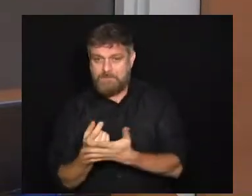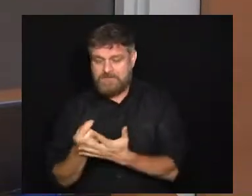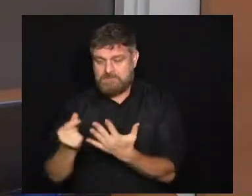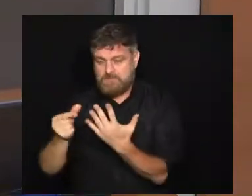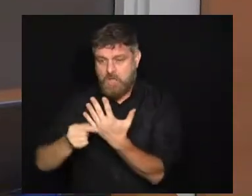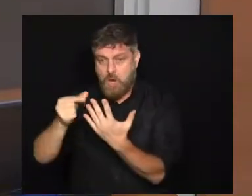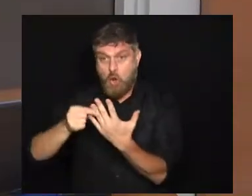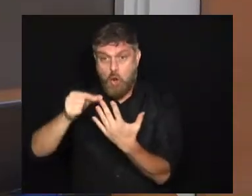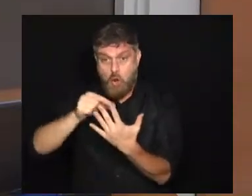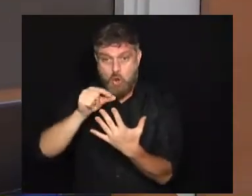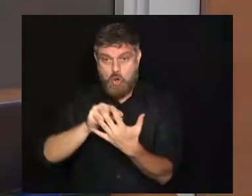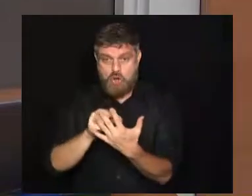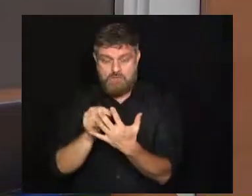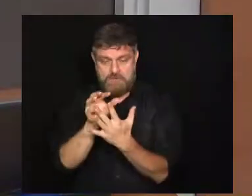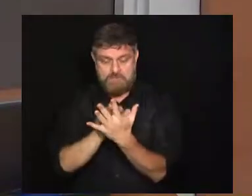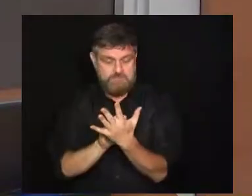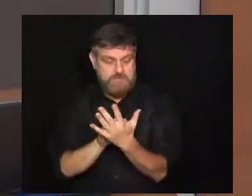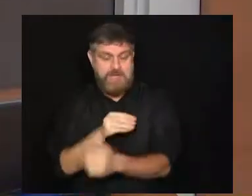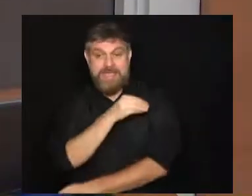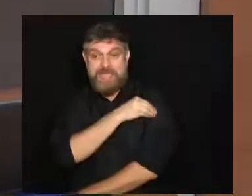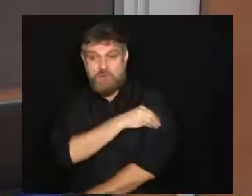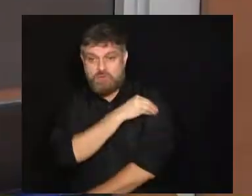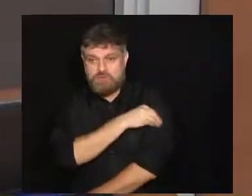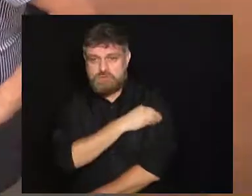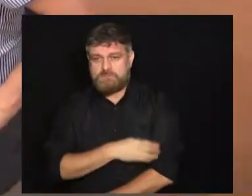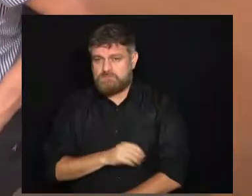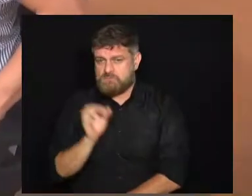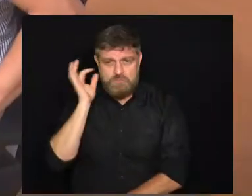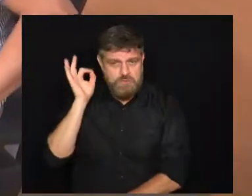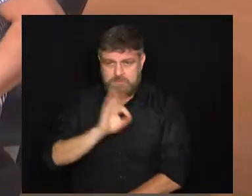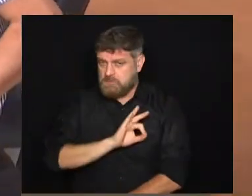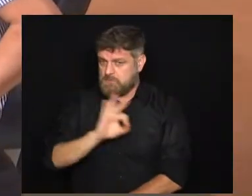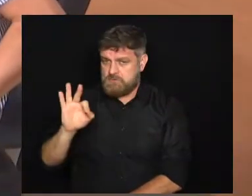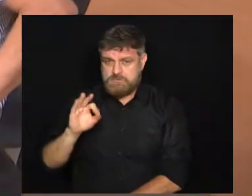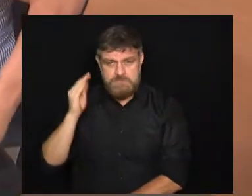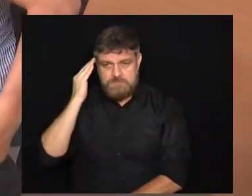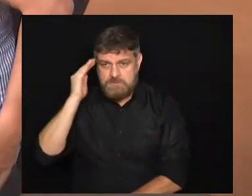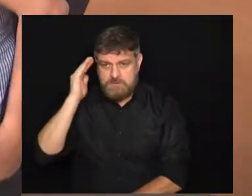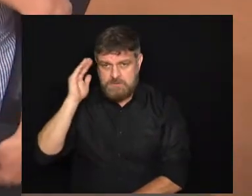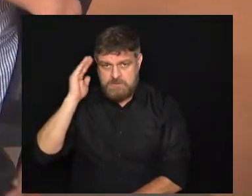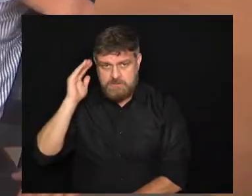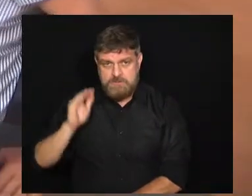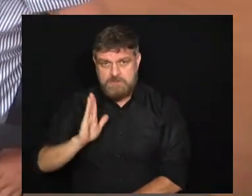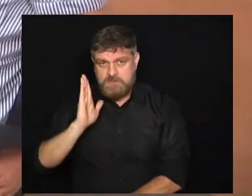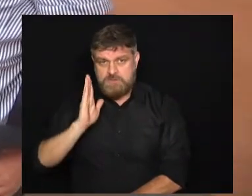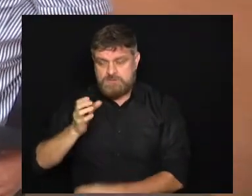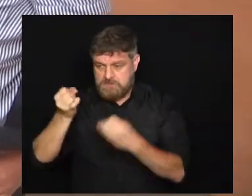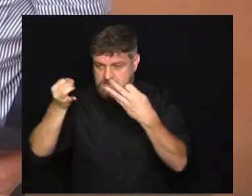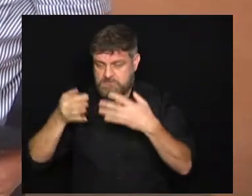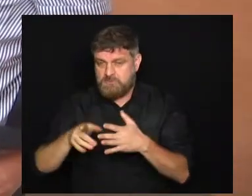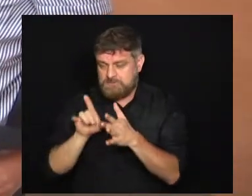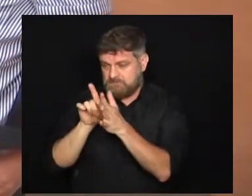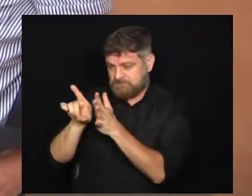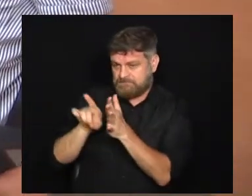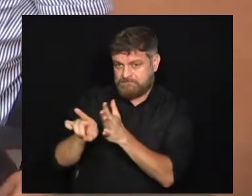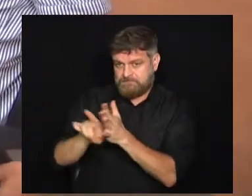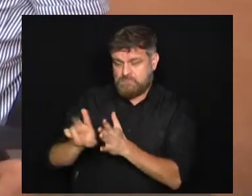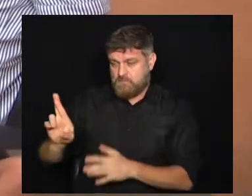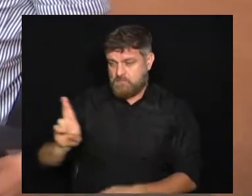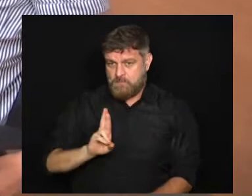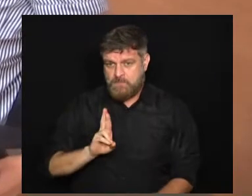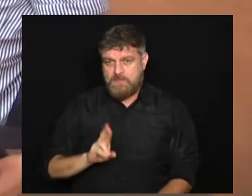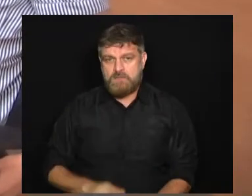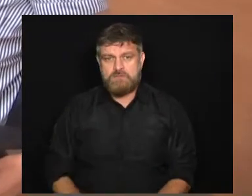álcool gel. Tá, muito bem. Não, tá ótimo. Queria entender isso. Você já adiantou boa parte das perguntas que eu ia fazer sobre a